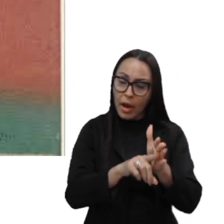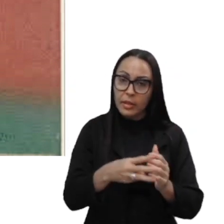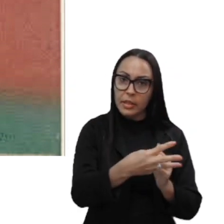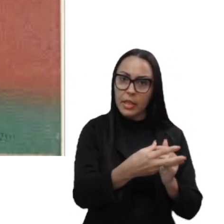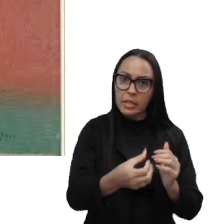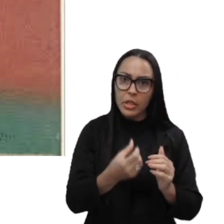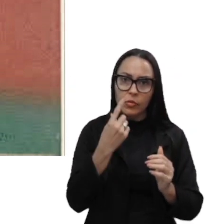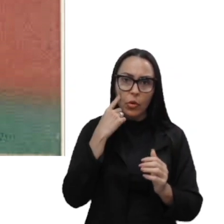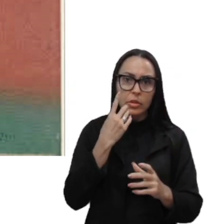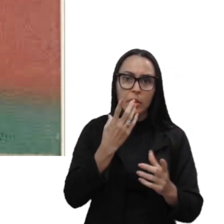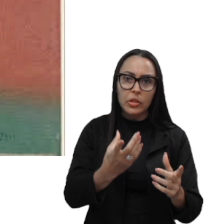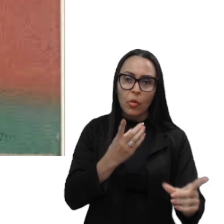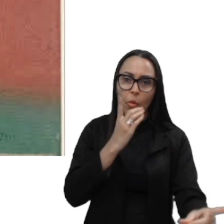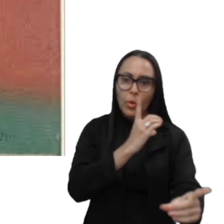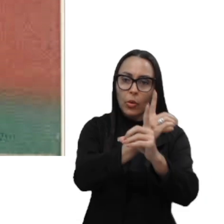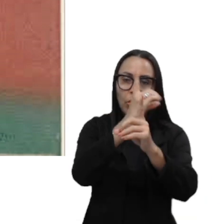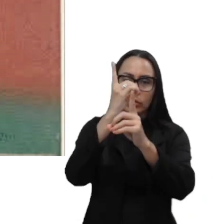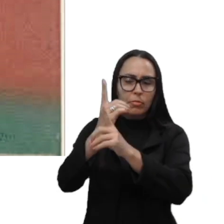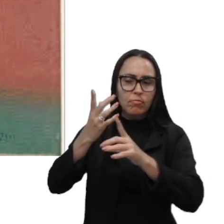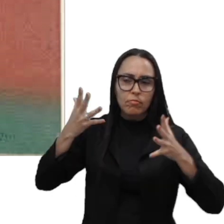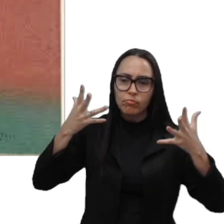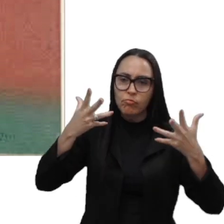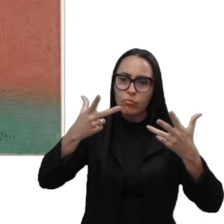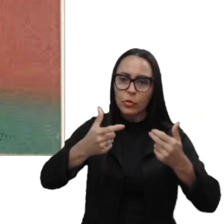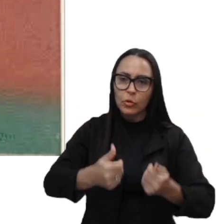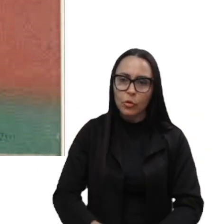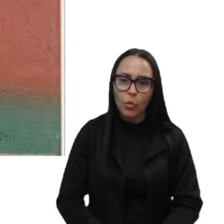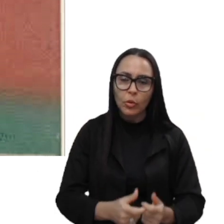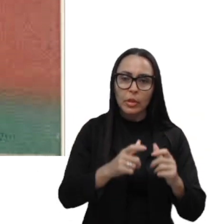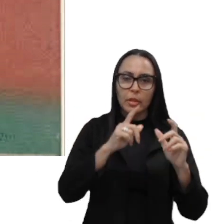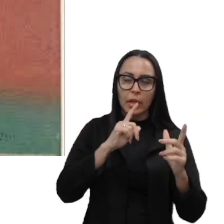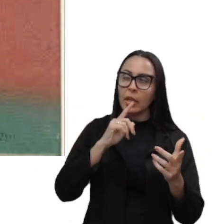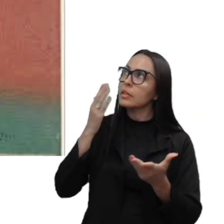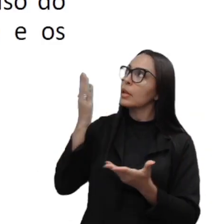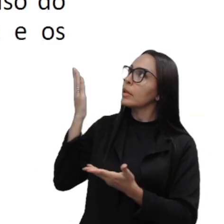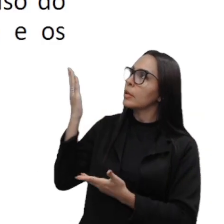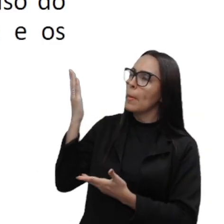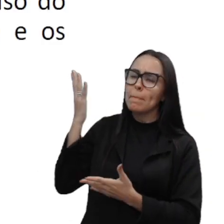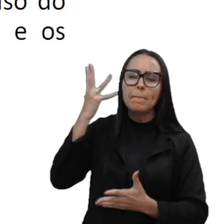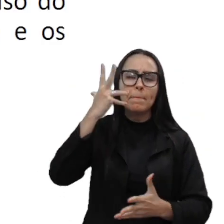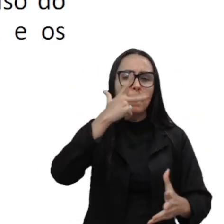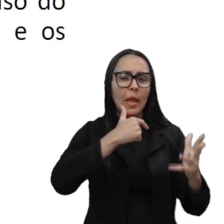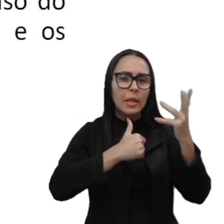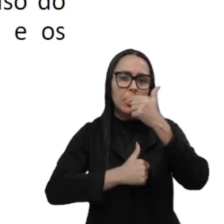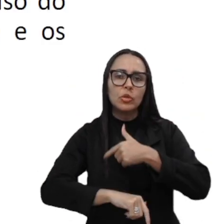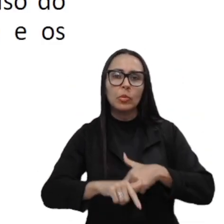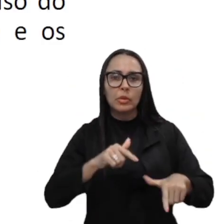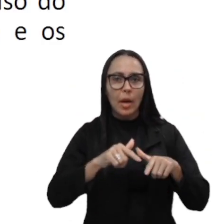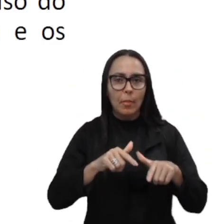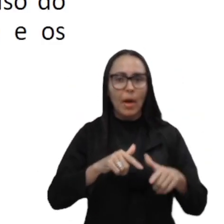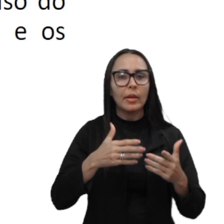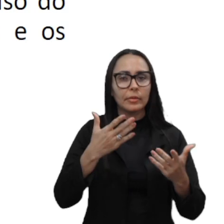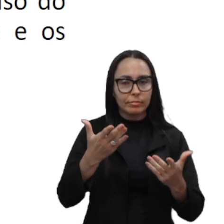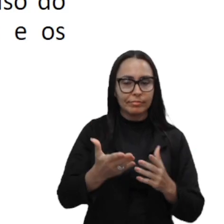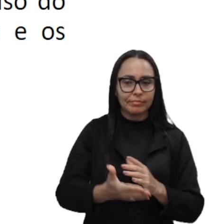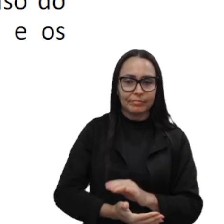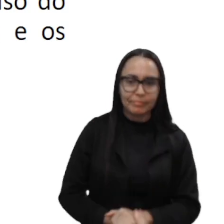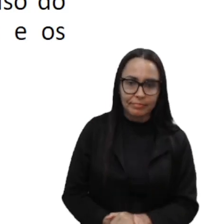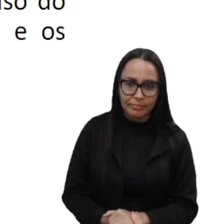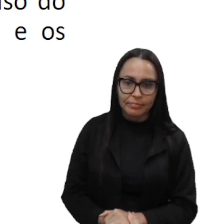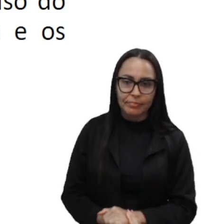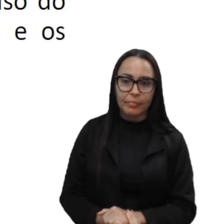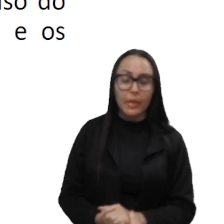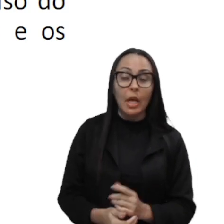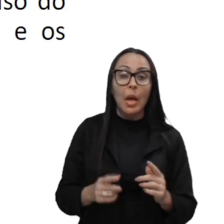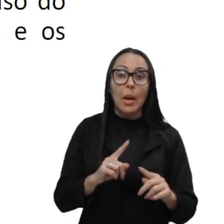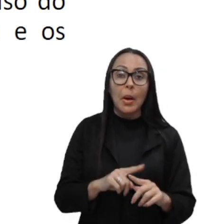vão poder acompanhar todas essas estilogravuras. É um trabalho belíssimo que vale a pena vocês conferirem. Mas qual é